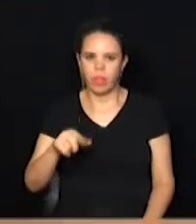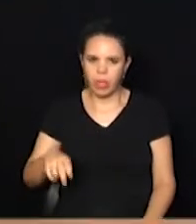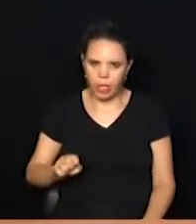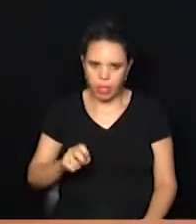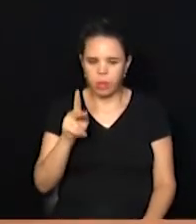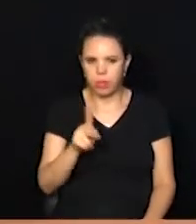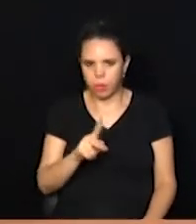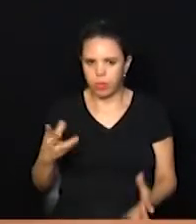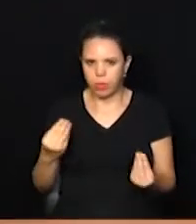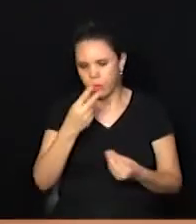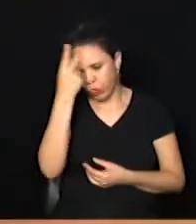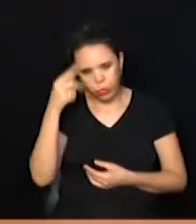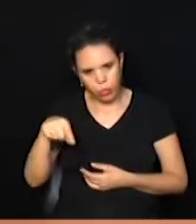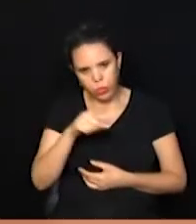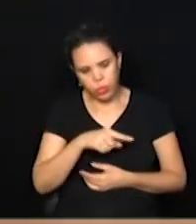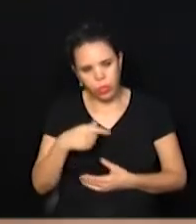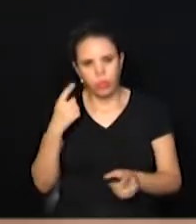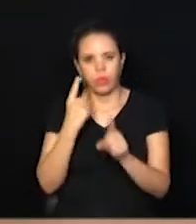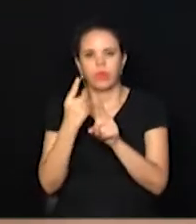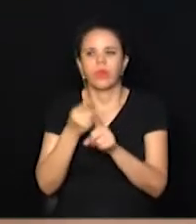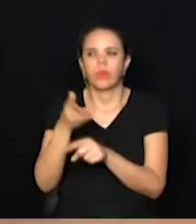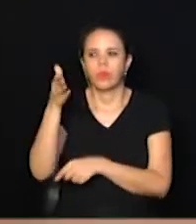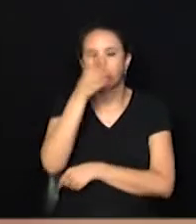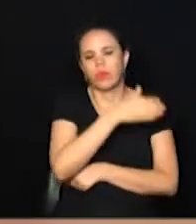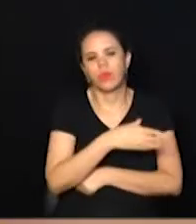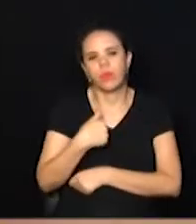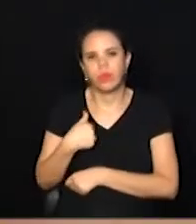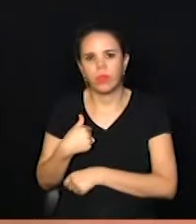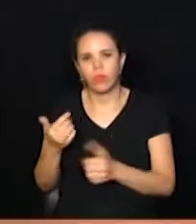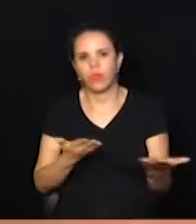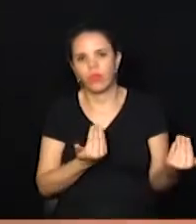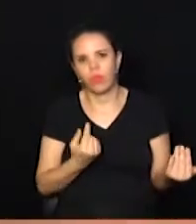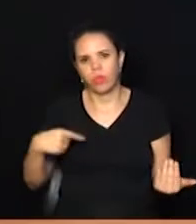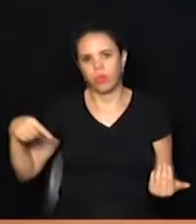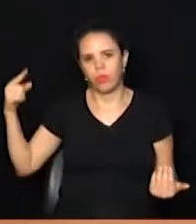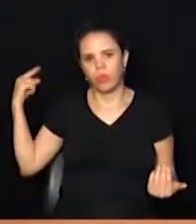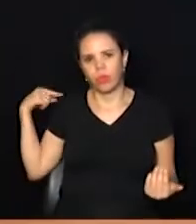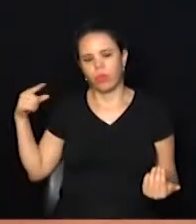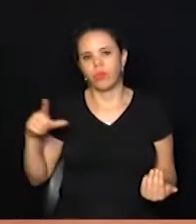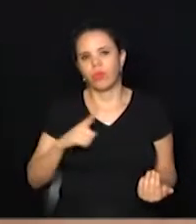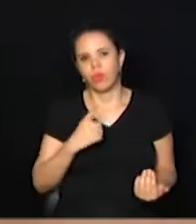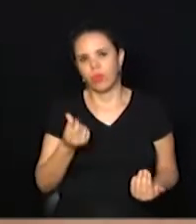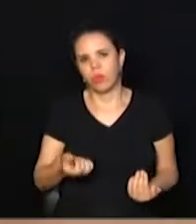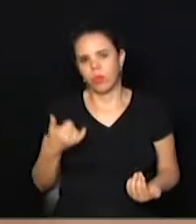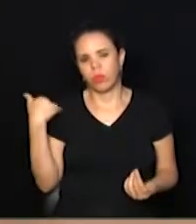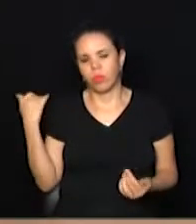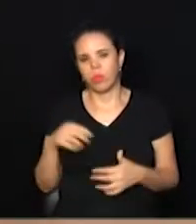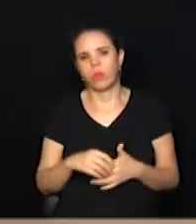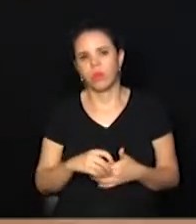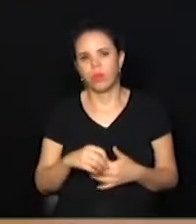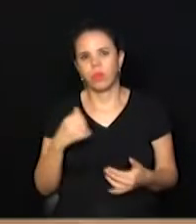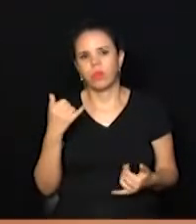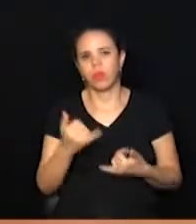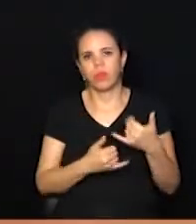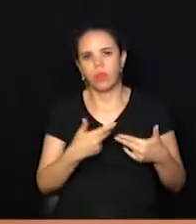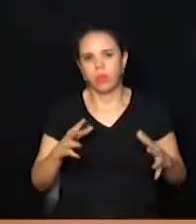tanta gente, né, que a gente foi encontrando nas caminhadas. Eu era muito jovem, tinha ali meus 16, 17 anos, a gente brigava muito,